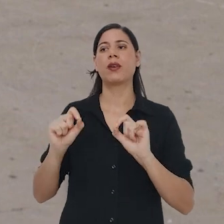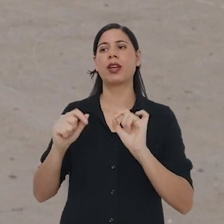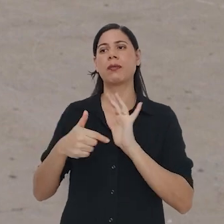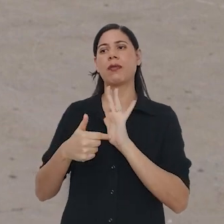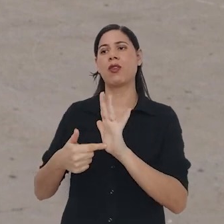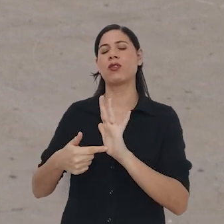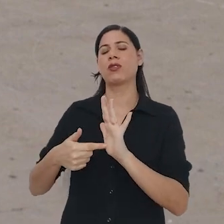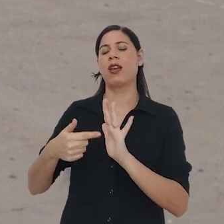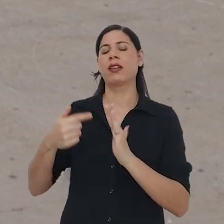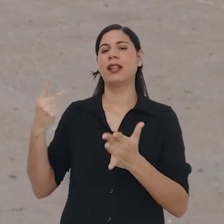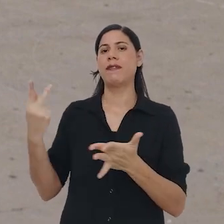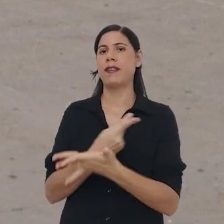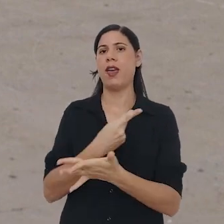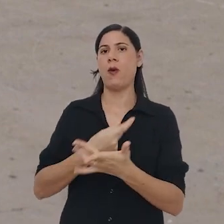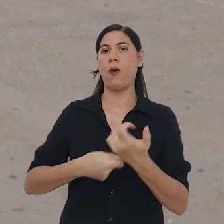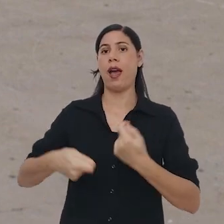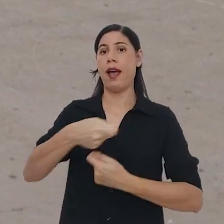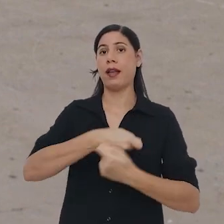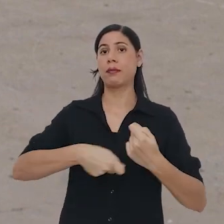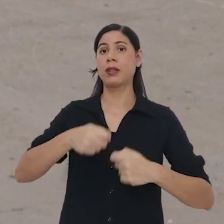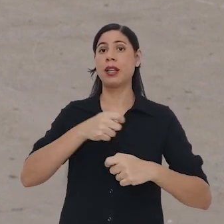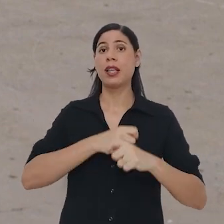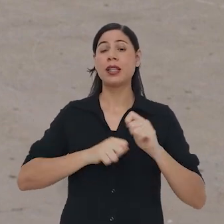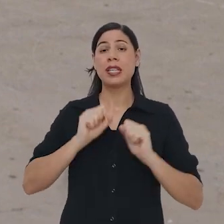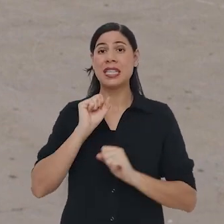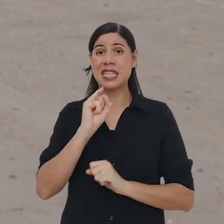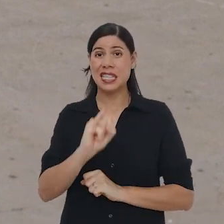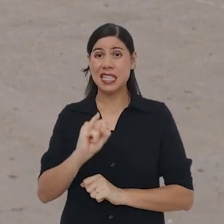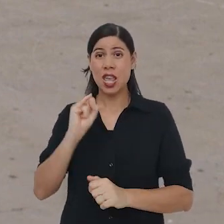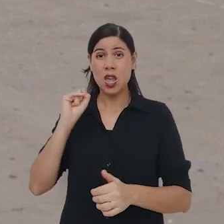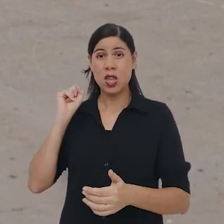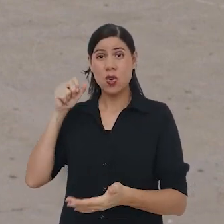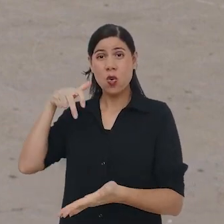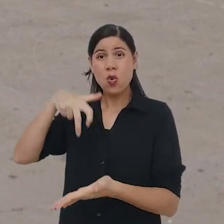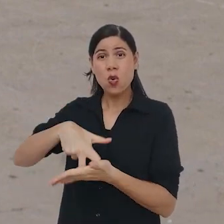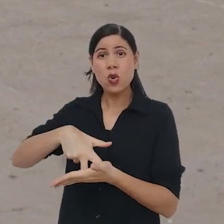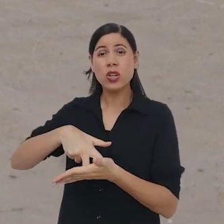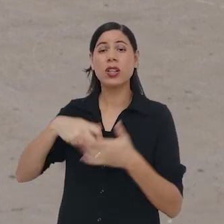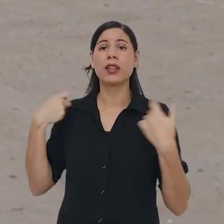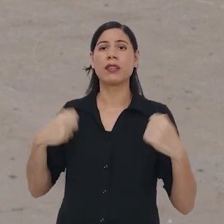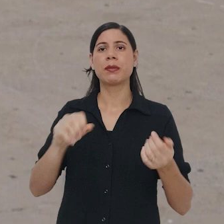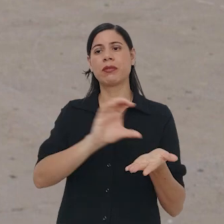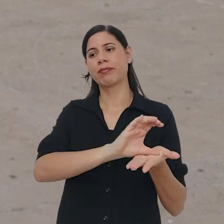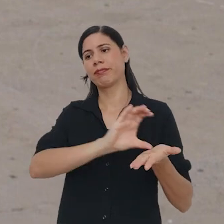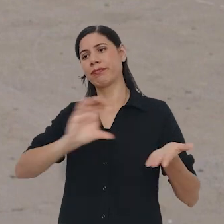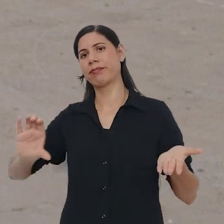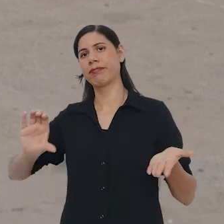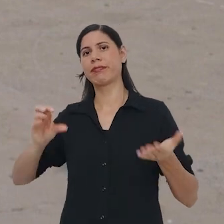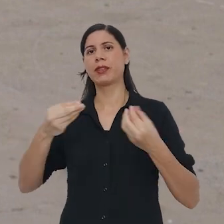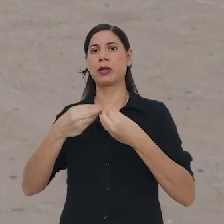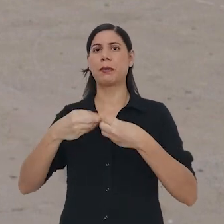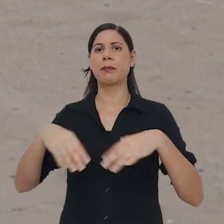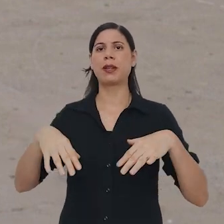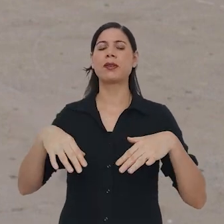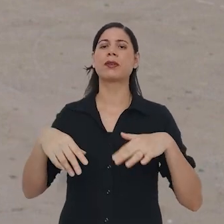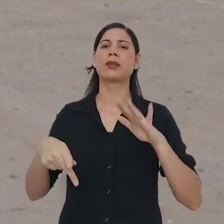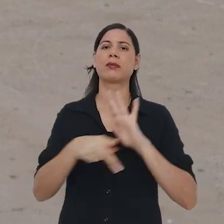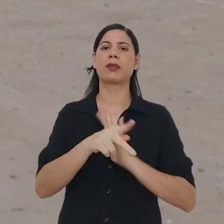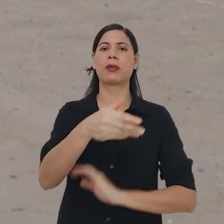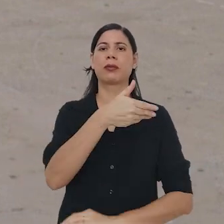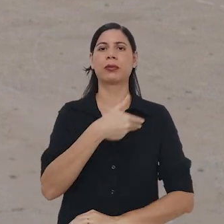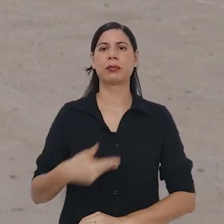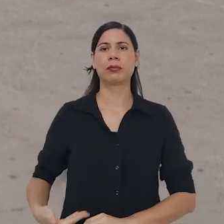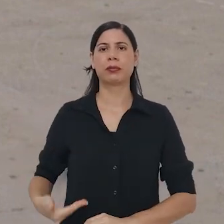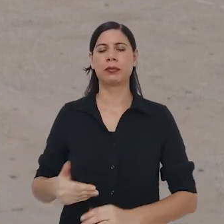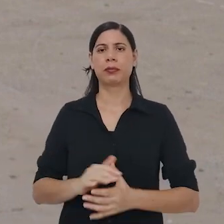em ação de improbidade administrativa, podendo, caso seja condenado, ter de ressarcir eventual prejuízo